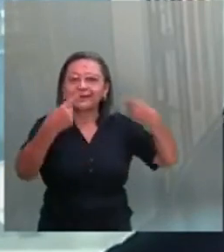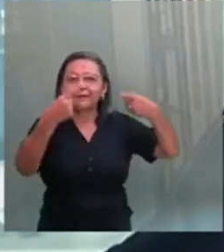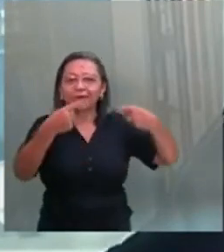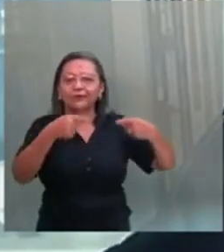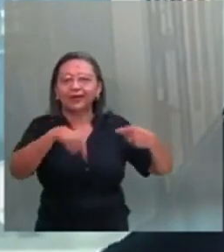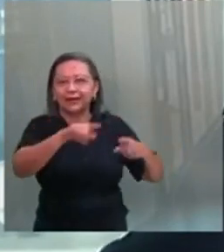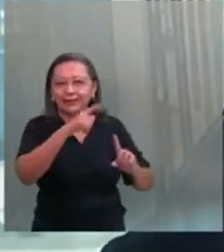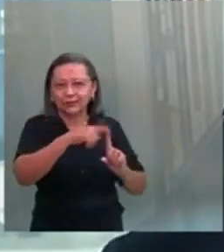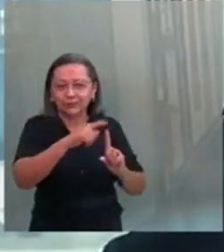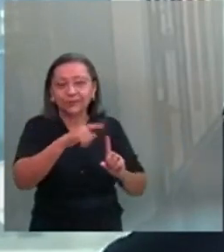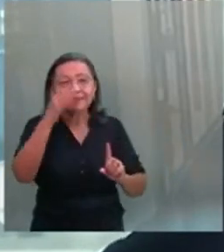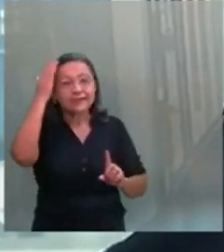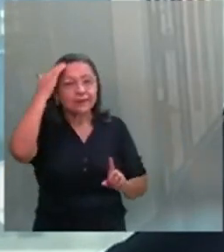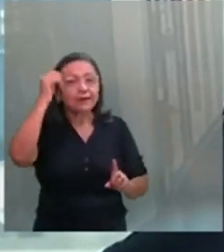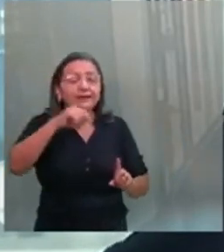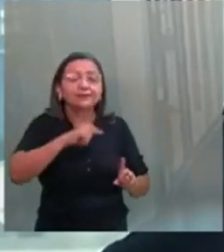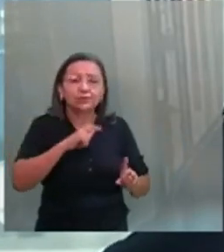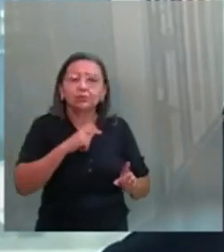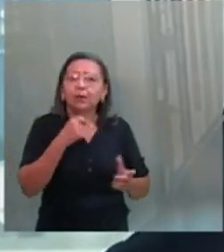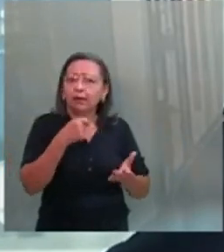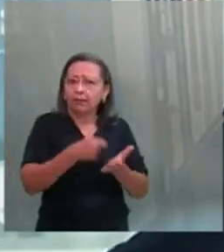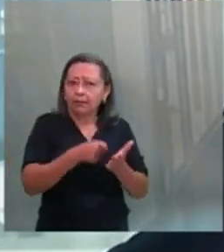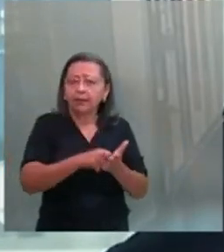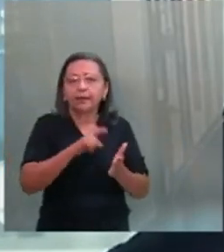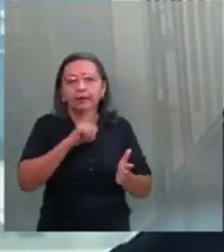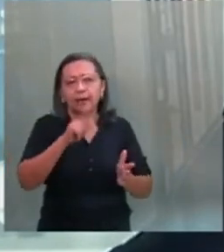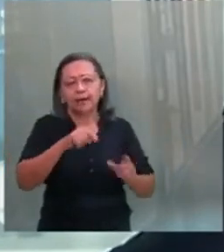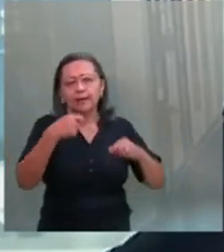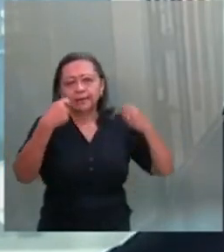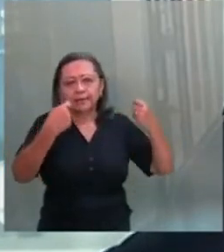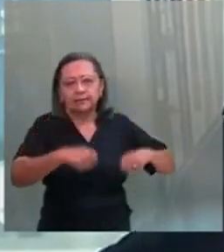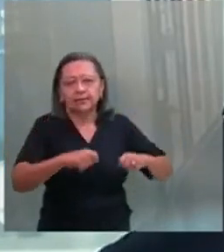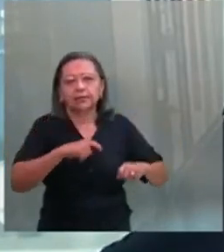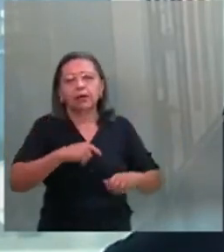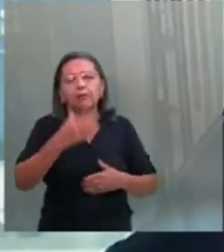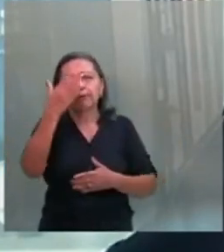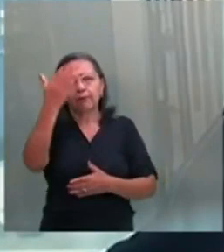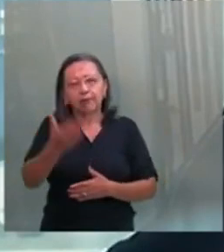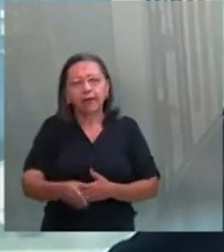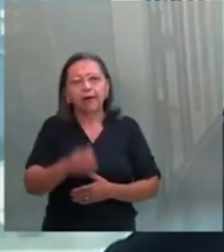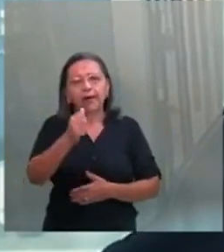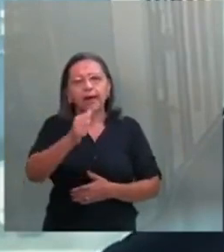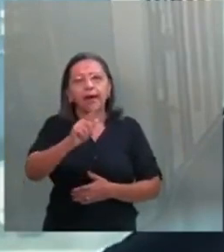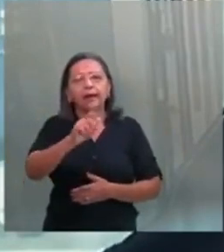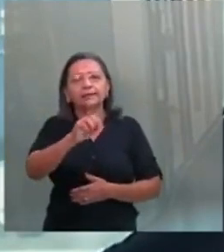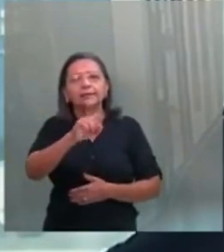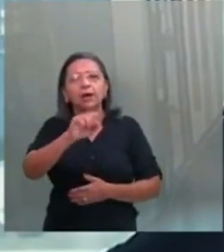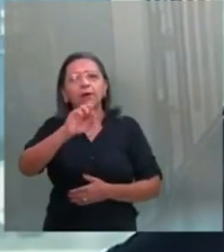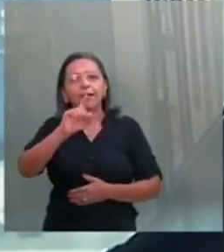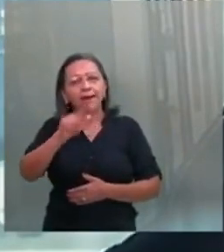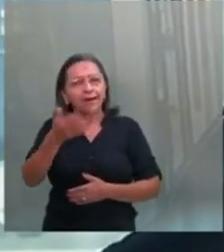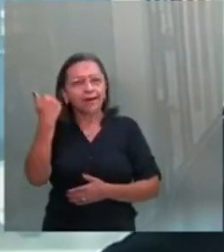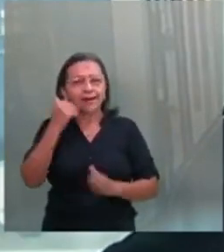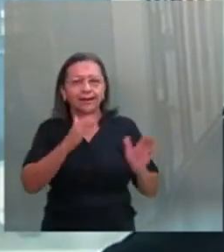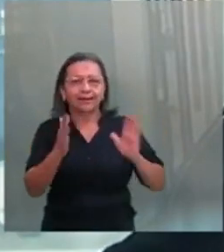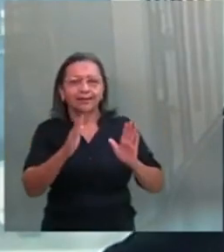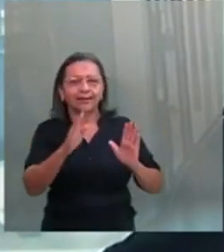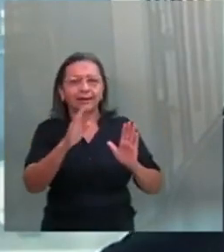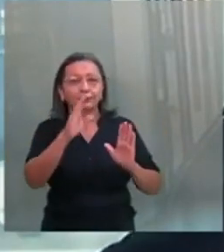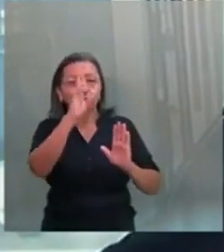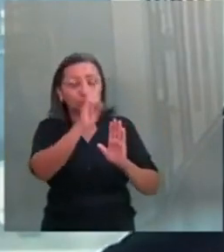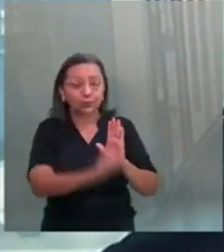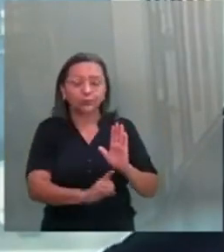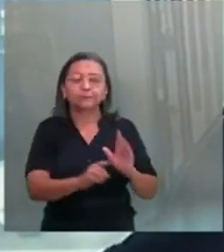e sabia que havia uma determinação e era necessário. O HCL era o diretor dessa época. E nós tínhamos também